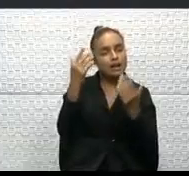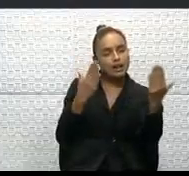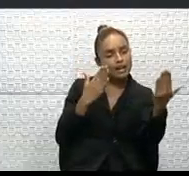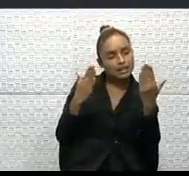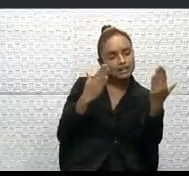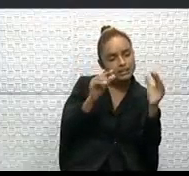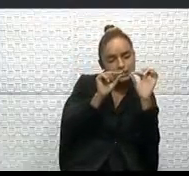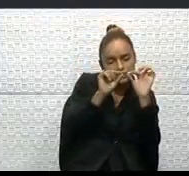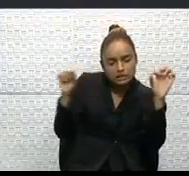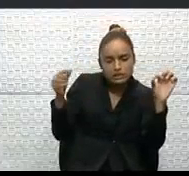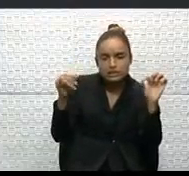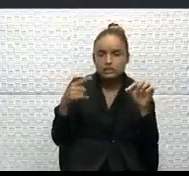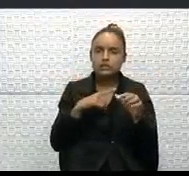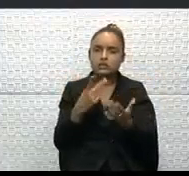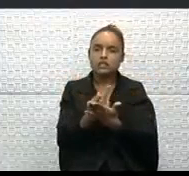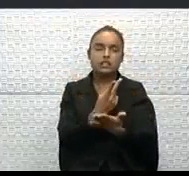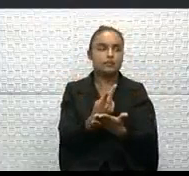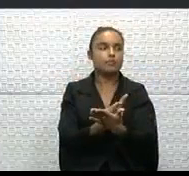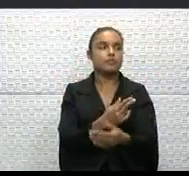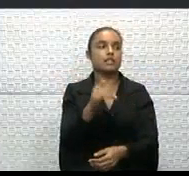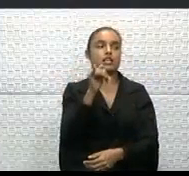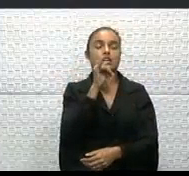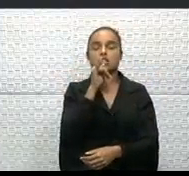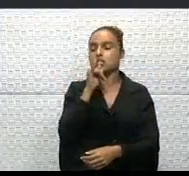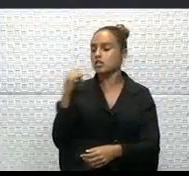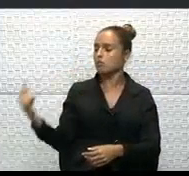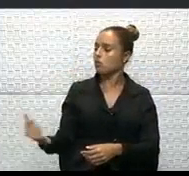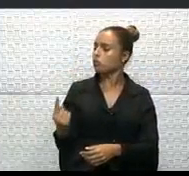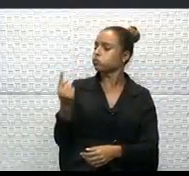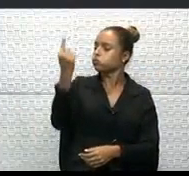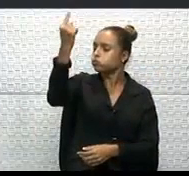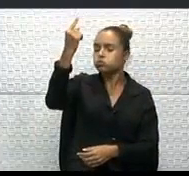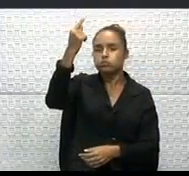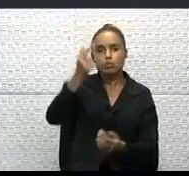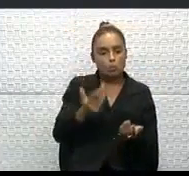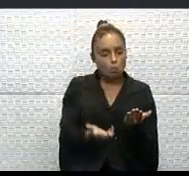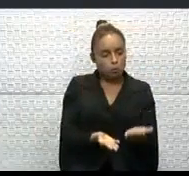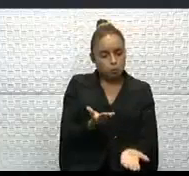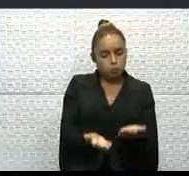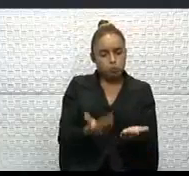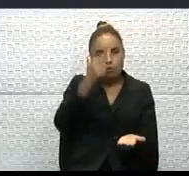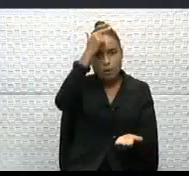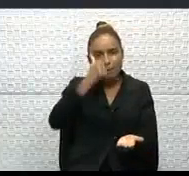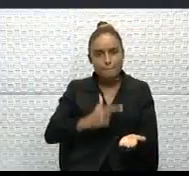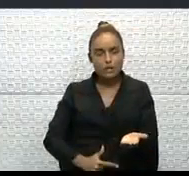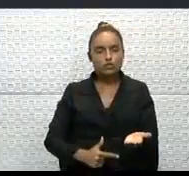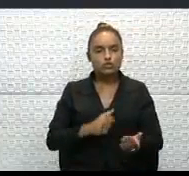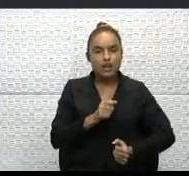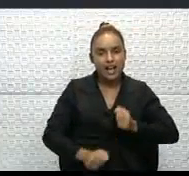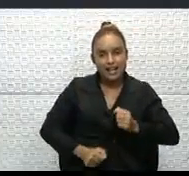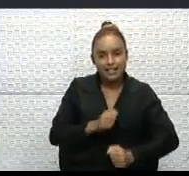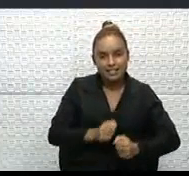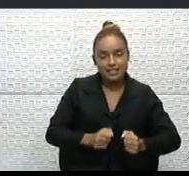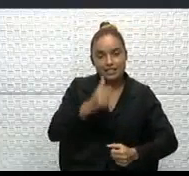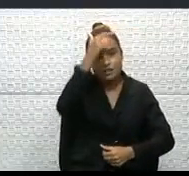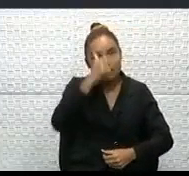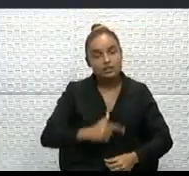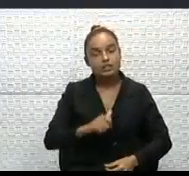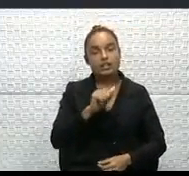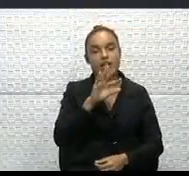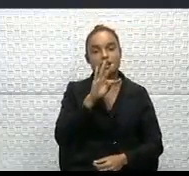uma correlação linear entre altura e peso de atletas. Considerando uma altura, podemos estimar com uma certa margem